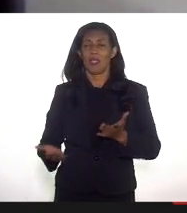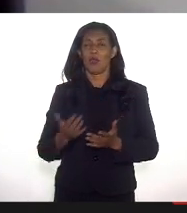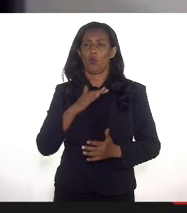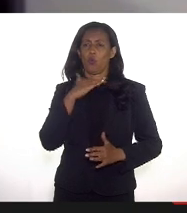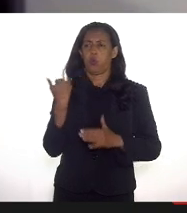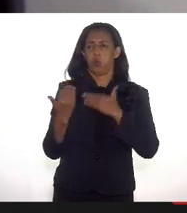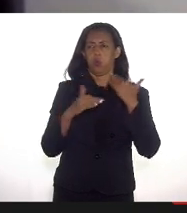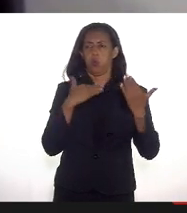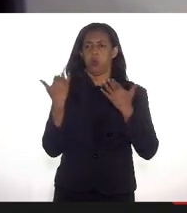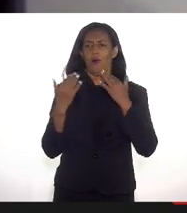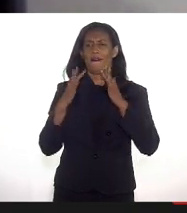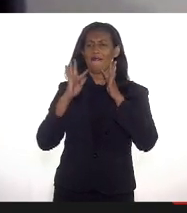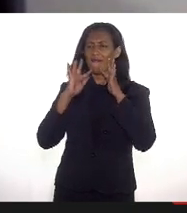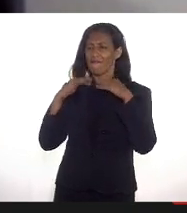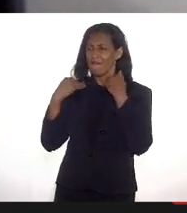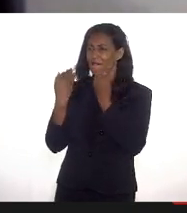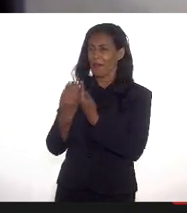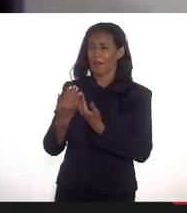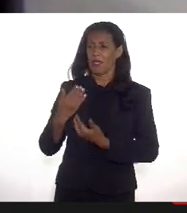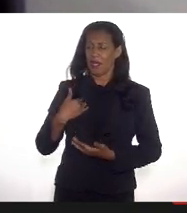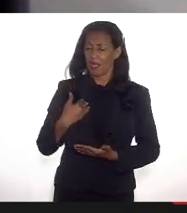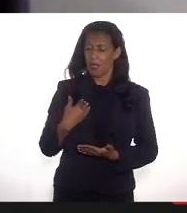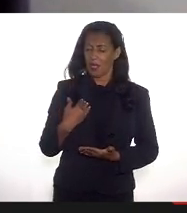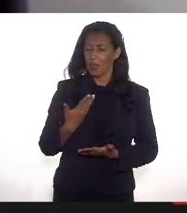funcionários, parentes, eu perdi um filho.